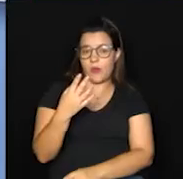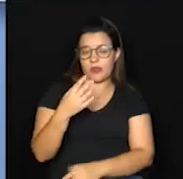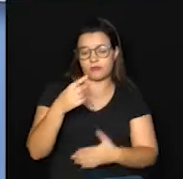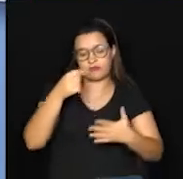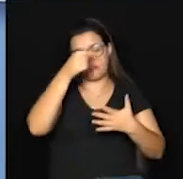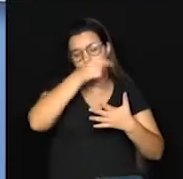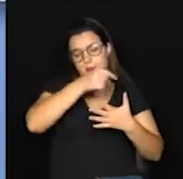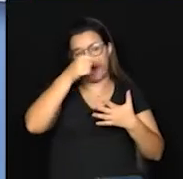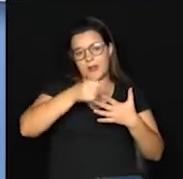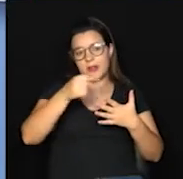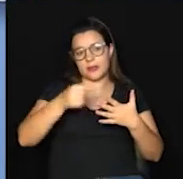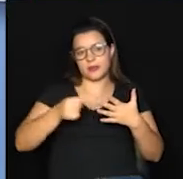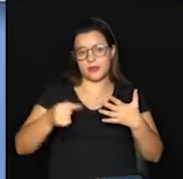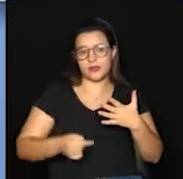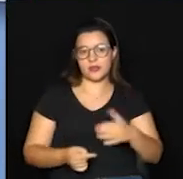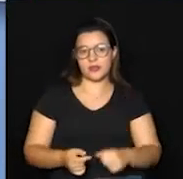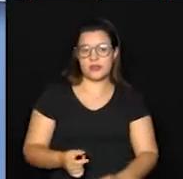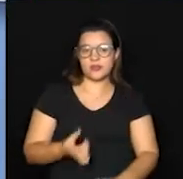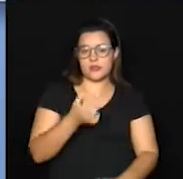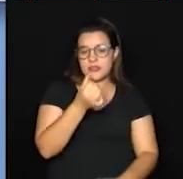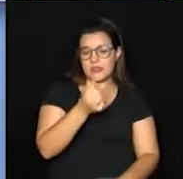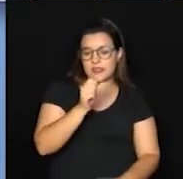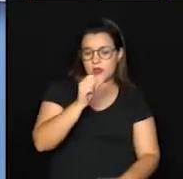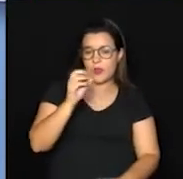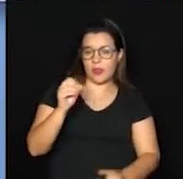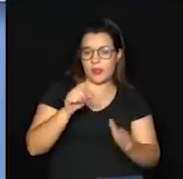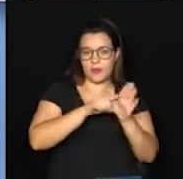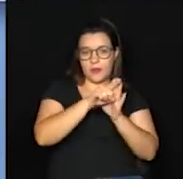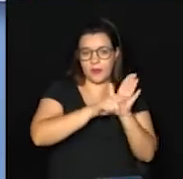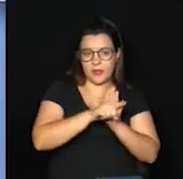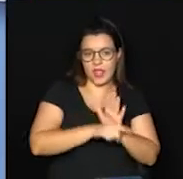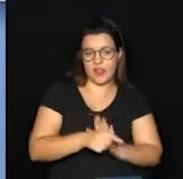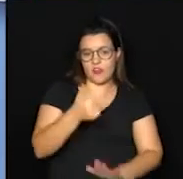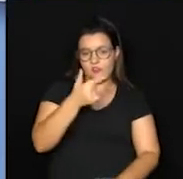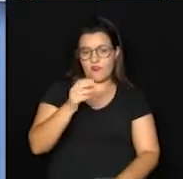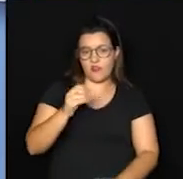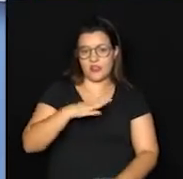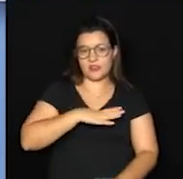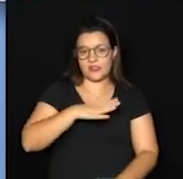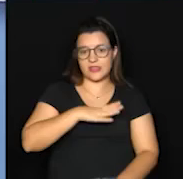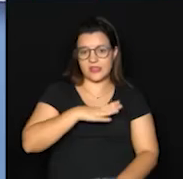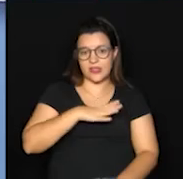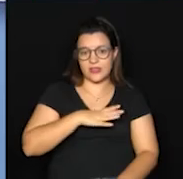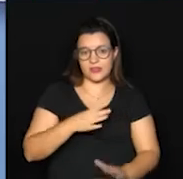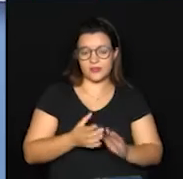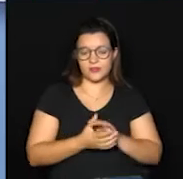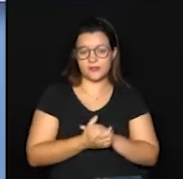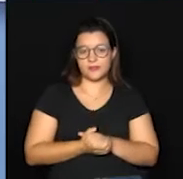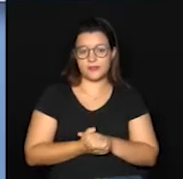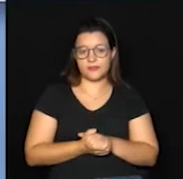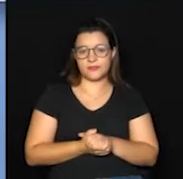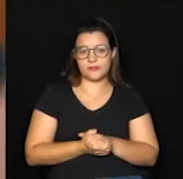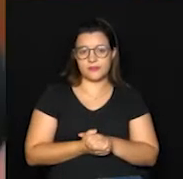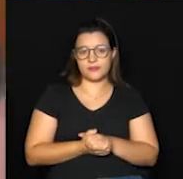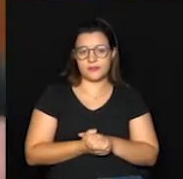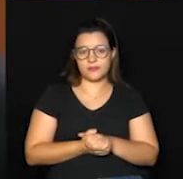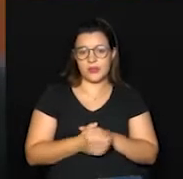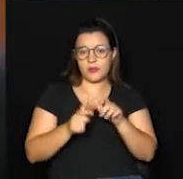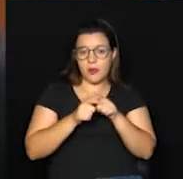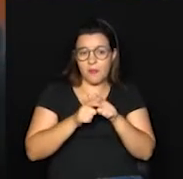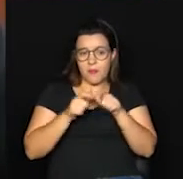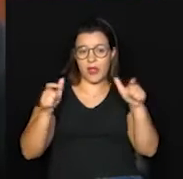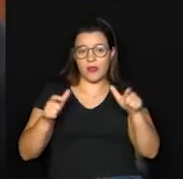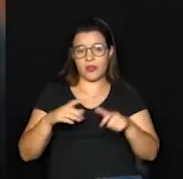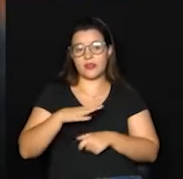com 680 dados desses 20 municípios. Acompanhe. A maioria dos